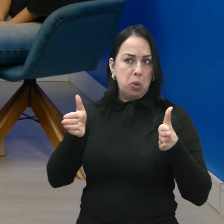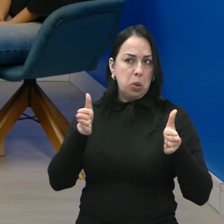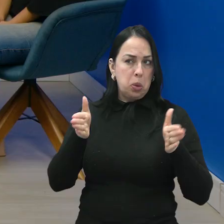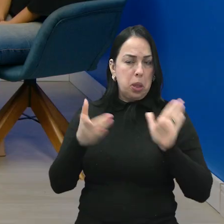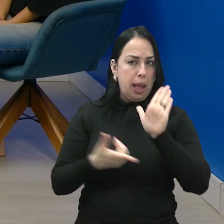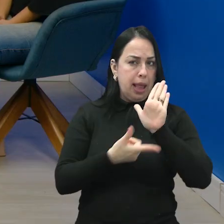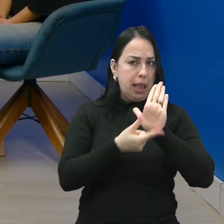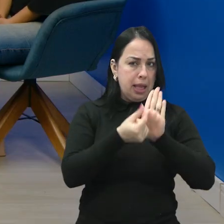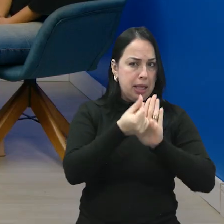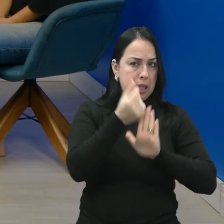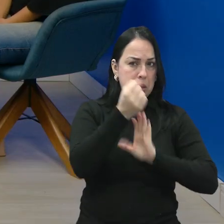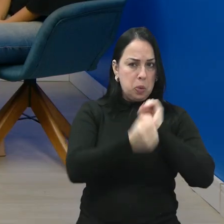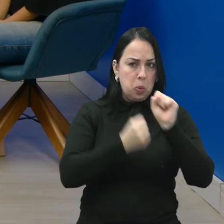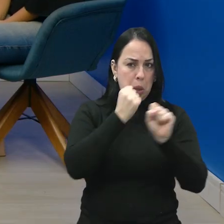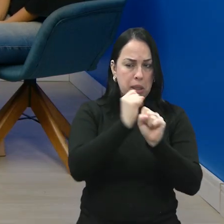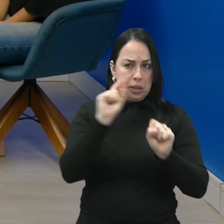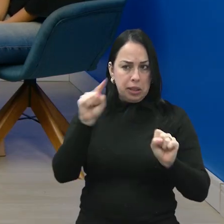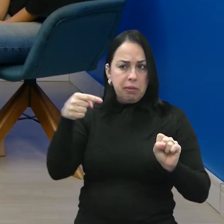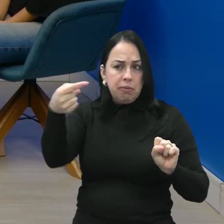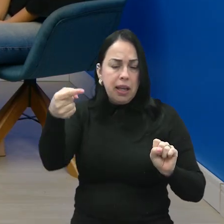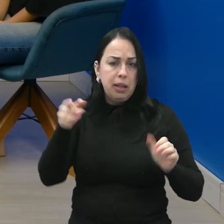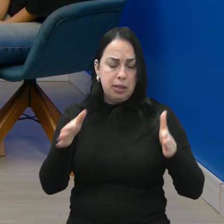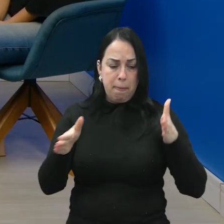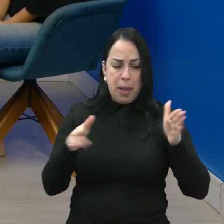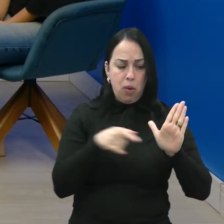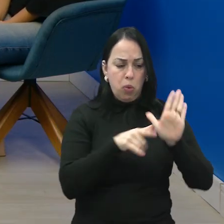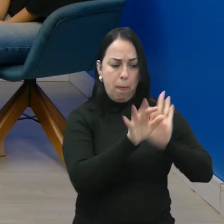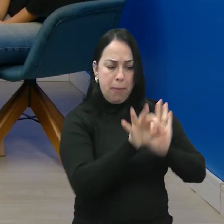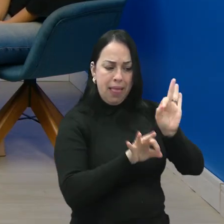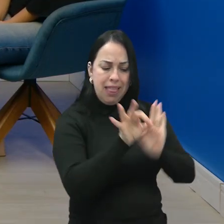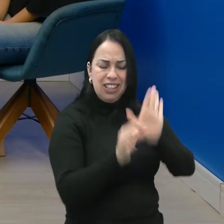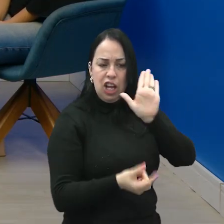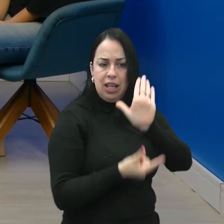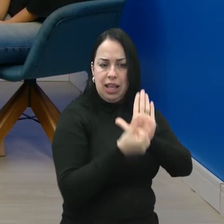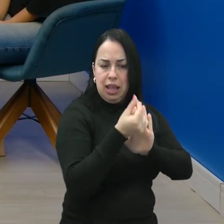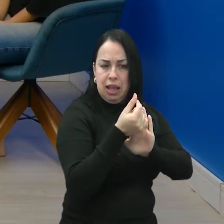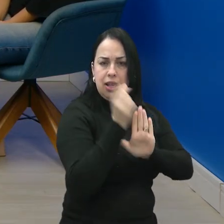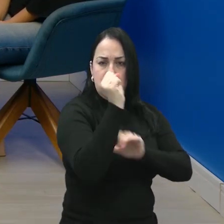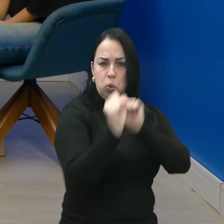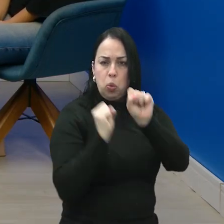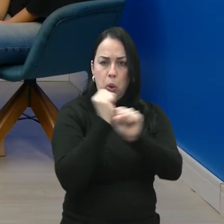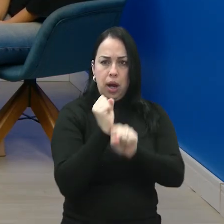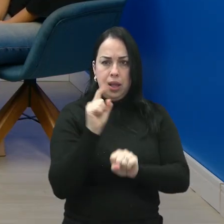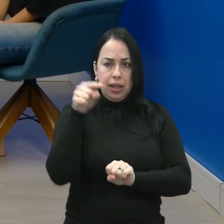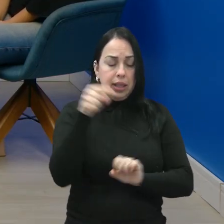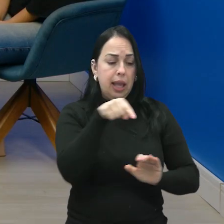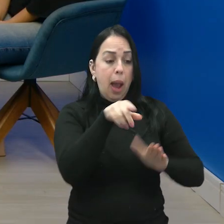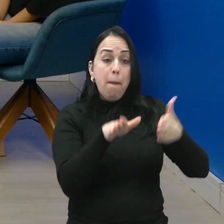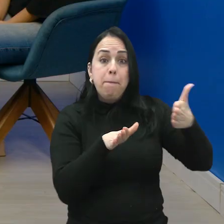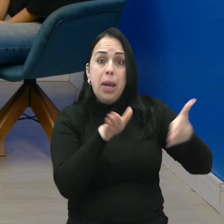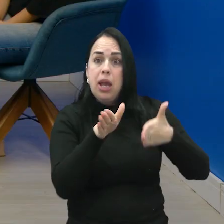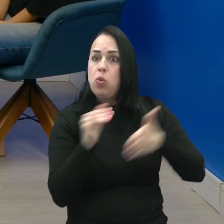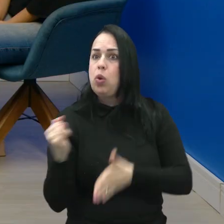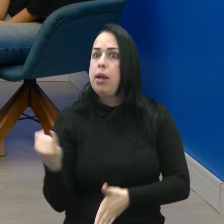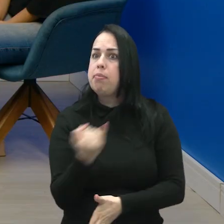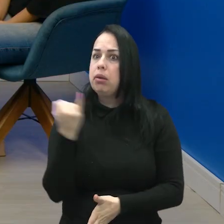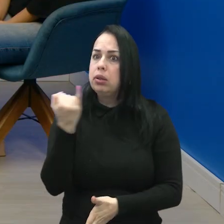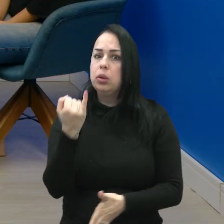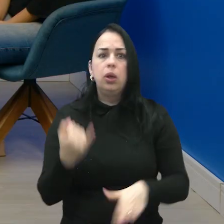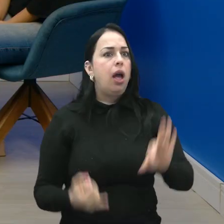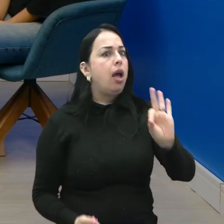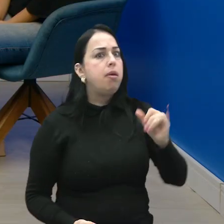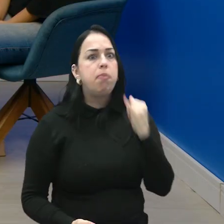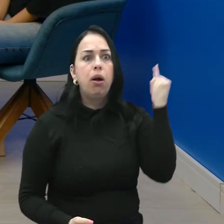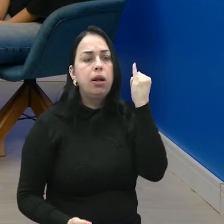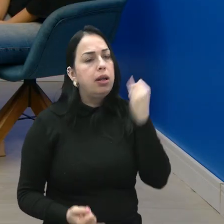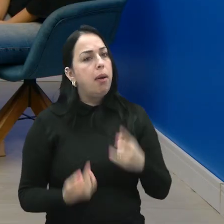que se planeja o orçamento municipal do ano seguinte, pode colocar isso, pode colocar ali como uma fase importante,